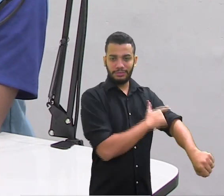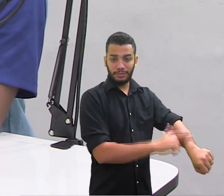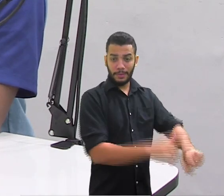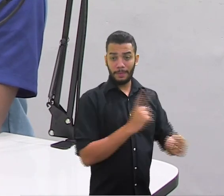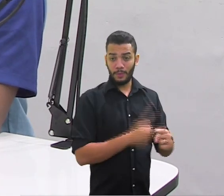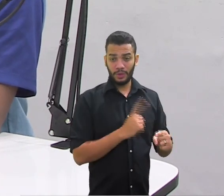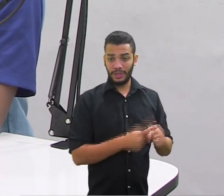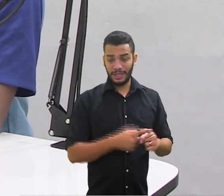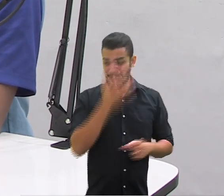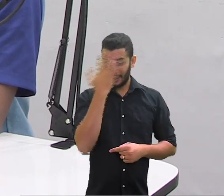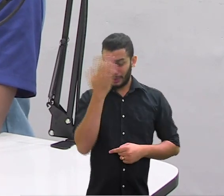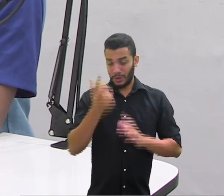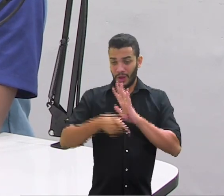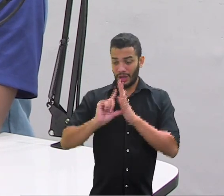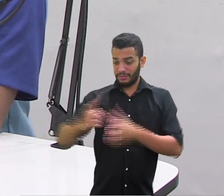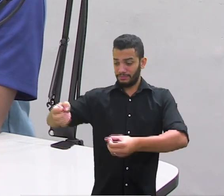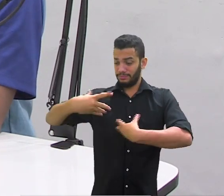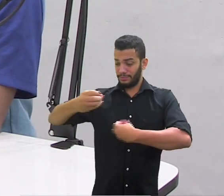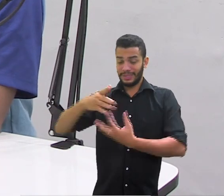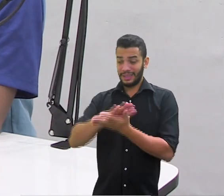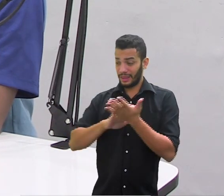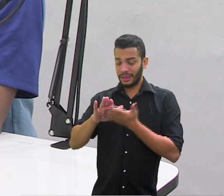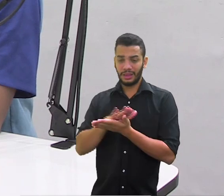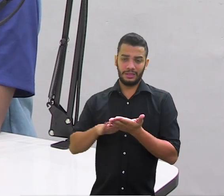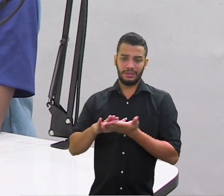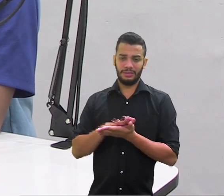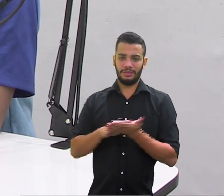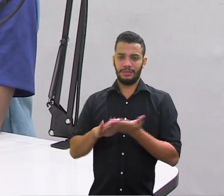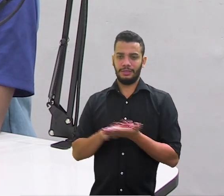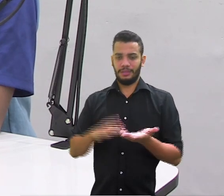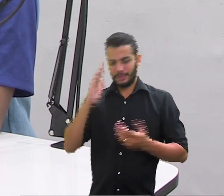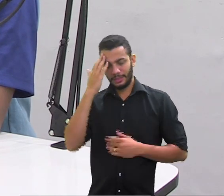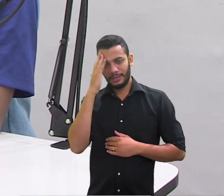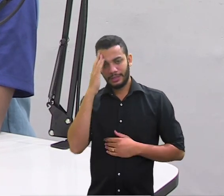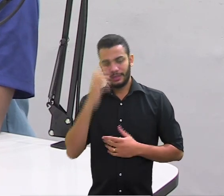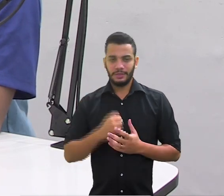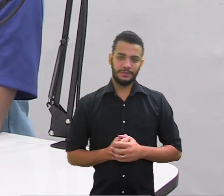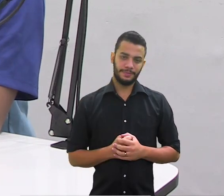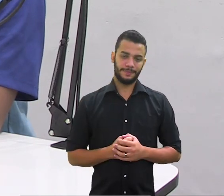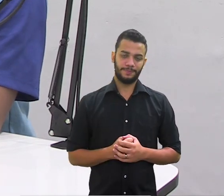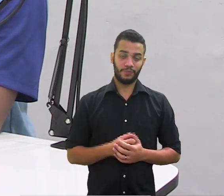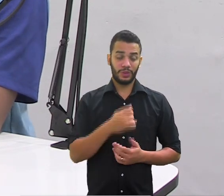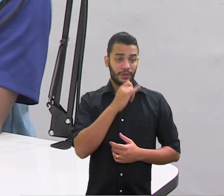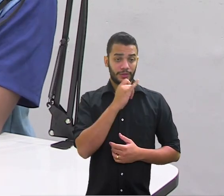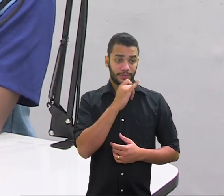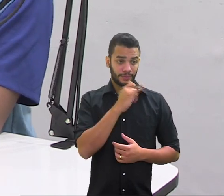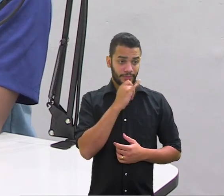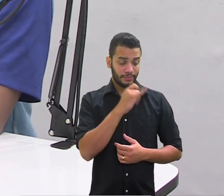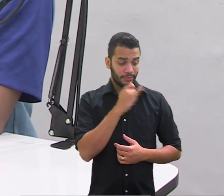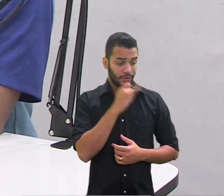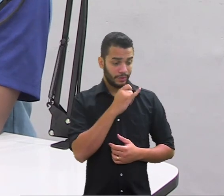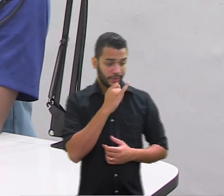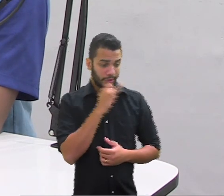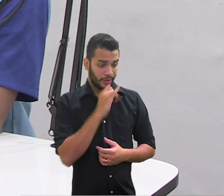conversar. E existem muitos casos desses na televisão, que a criança sofre agressão e o